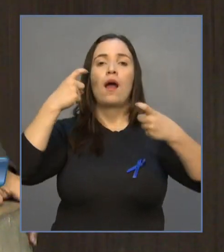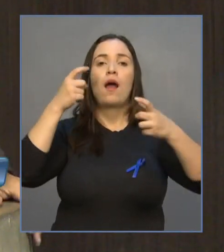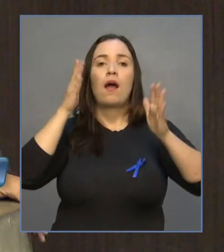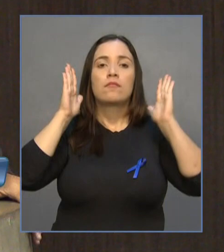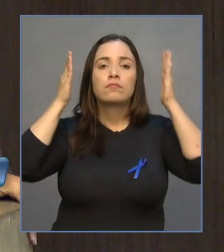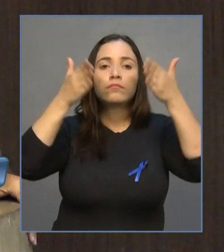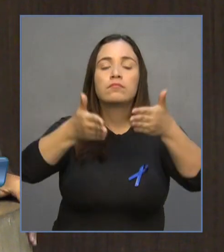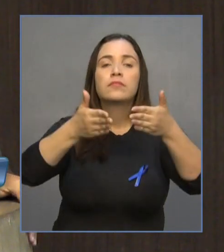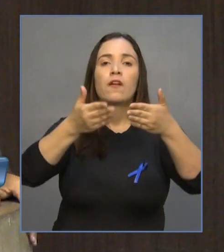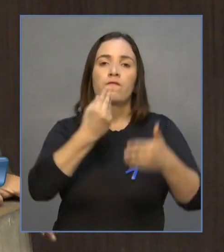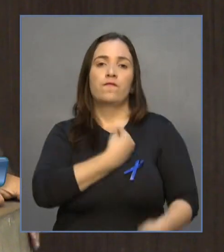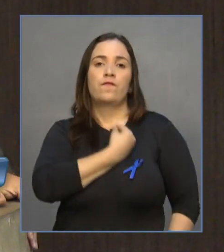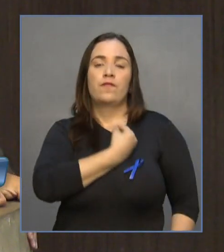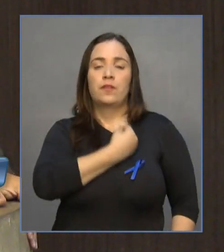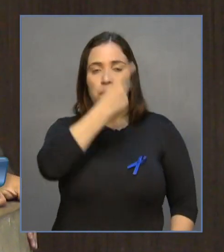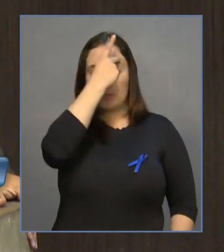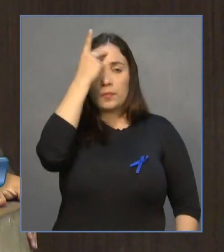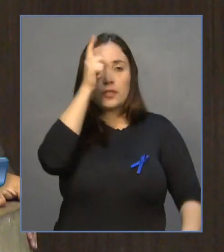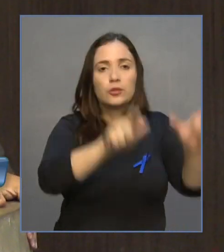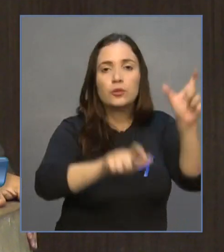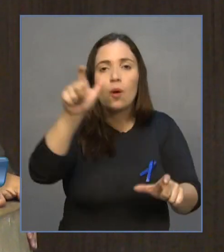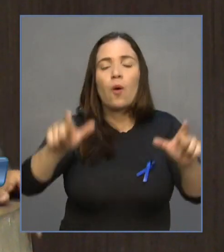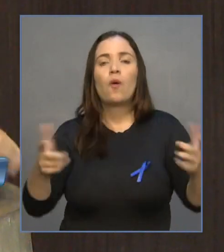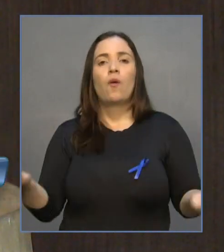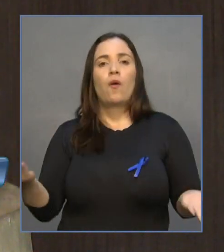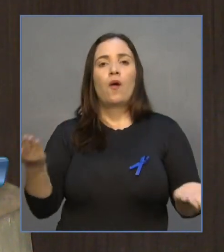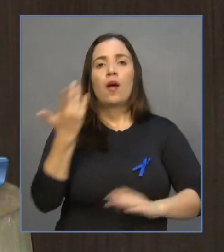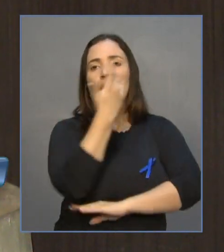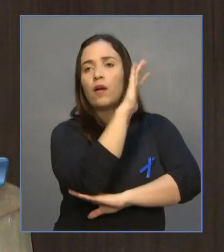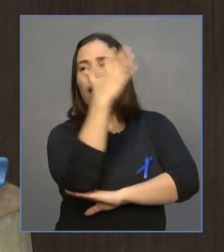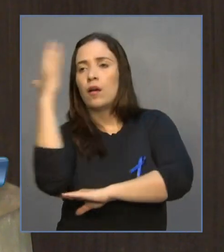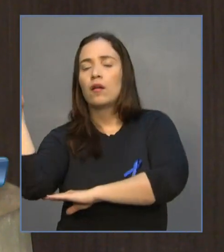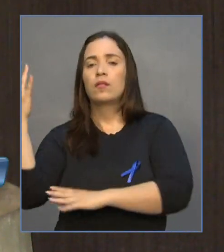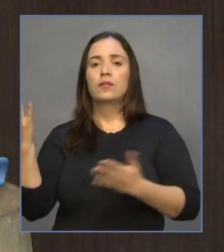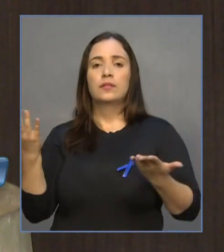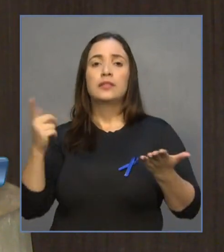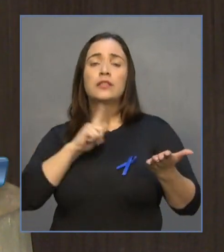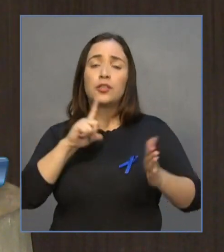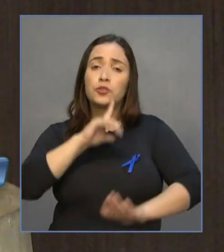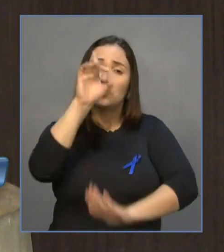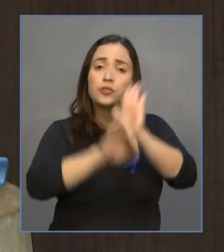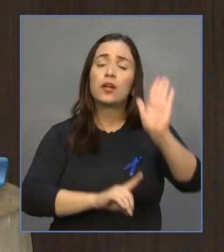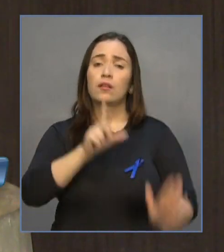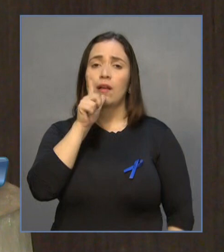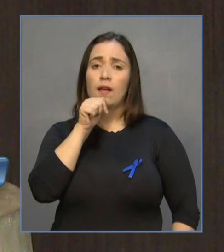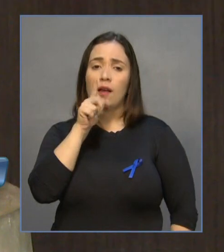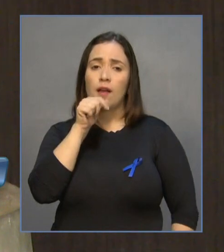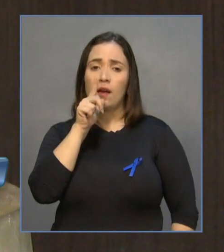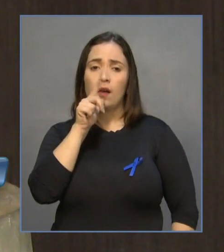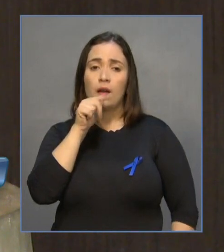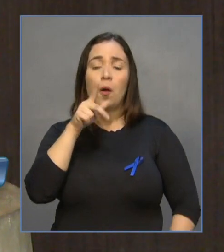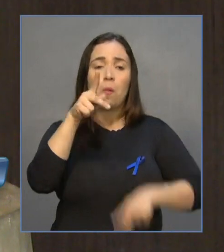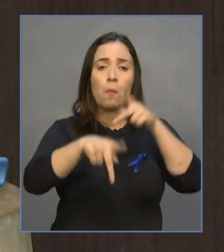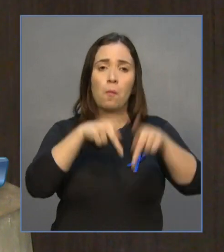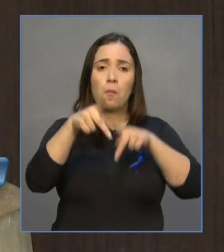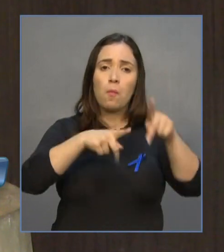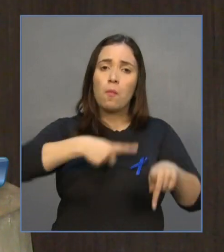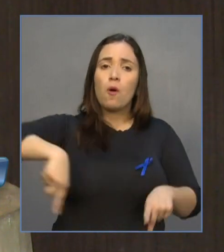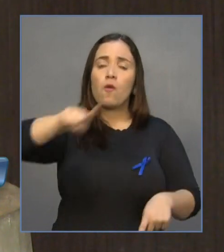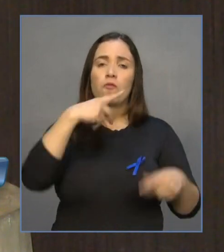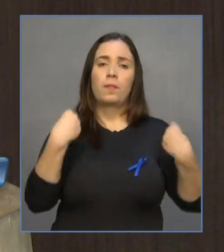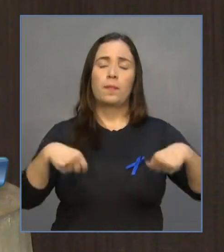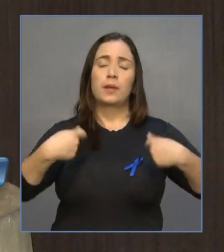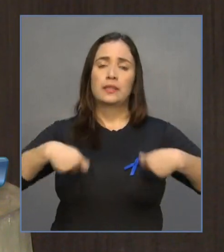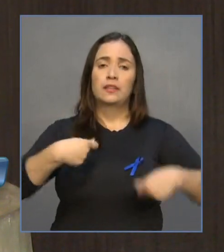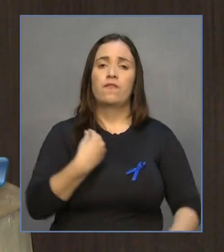o direito à vida, com o meio ambiente e que, sobretudo, têm responsabilidade de permitir que aquelas comunidades continuem vivendo